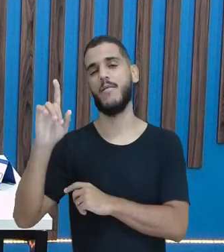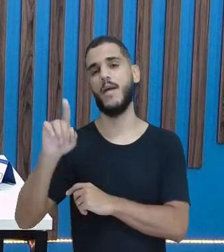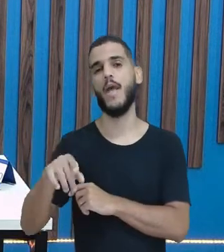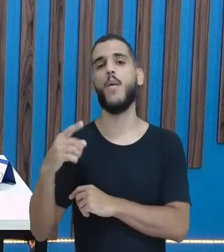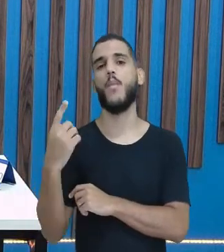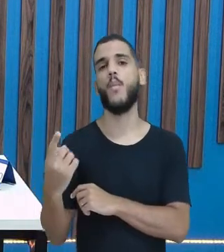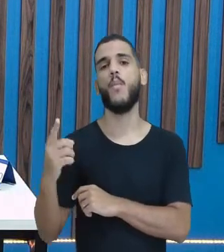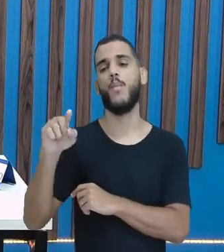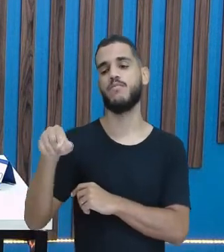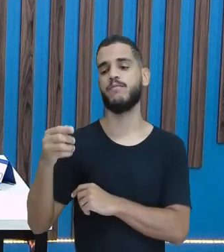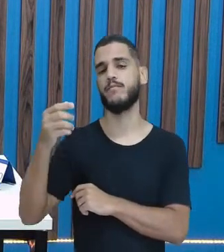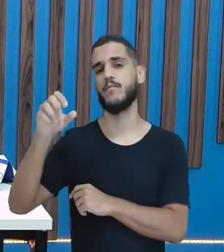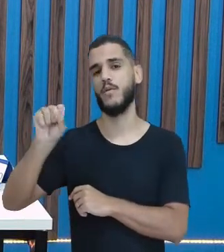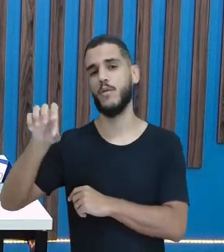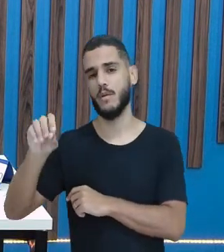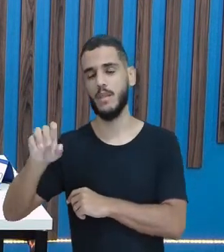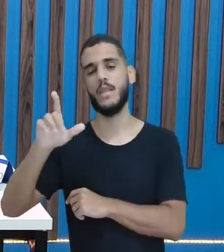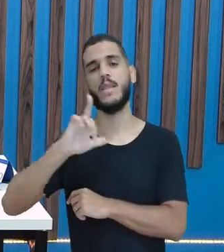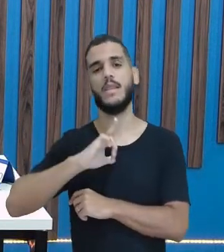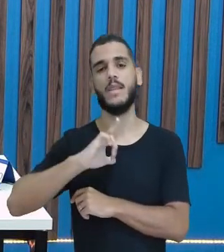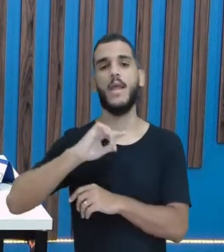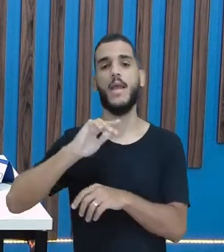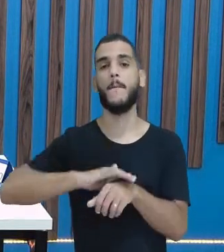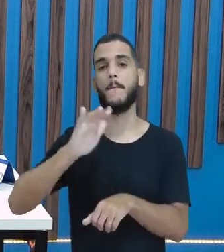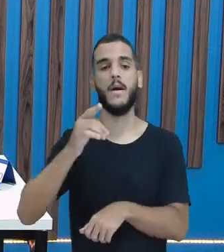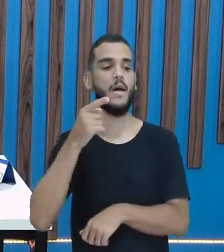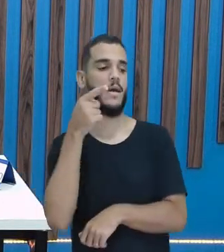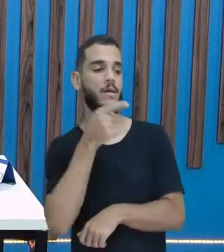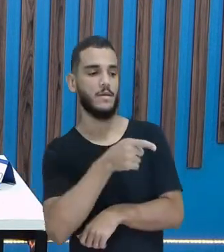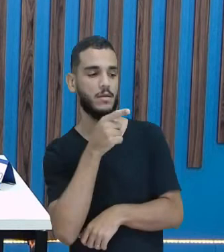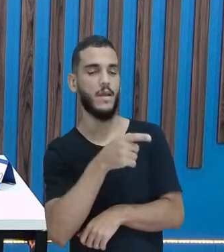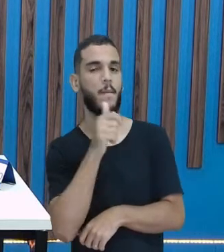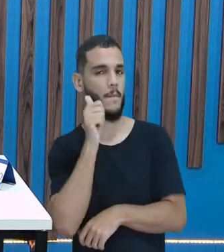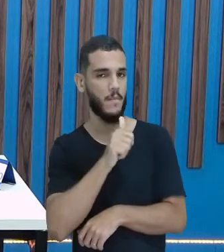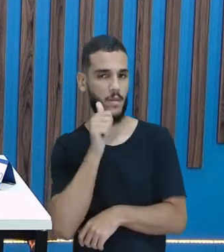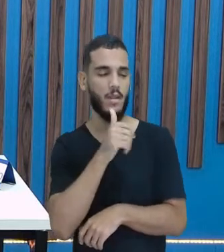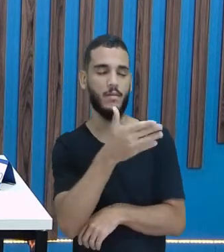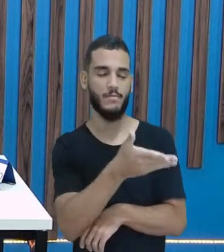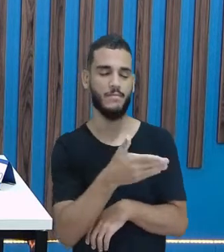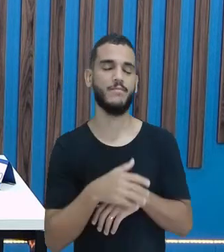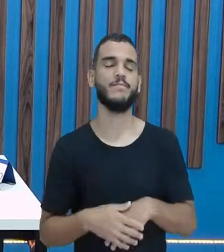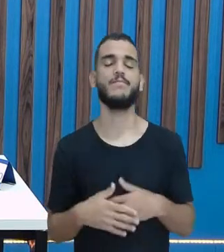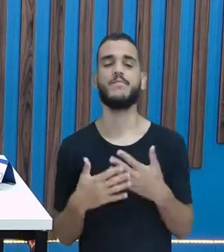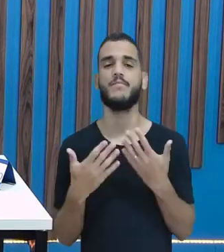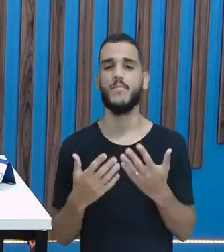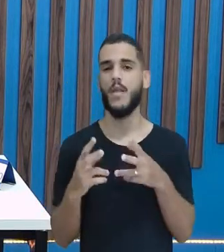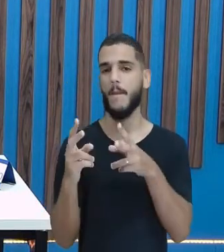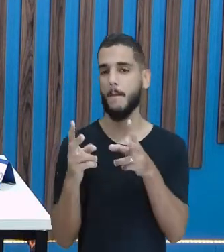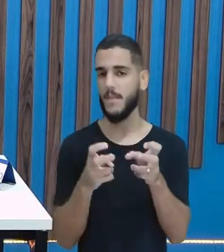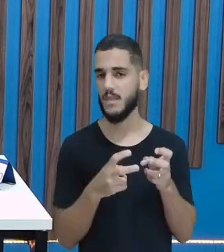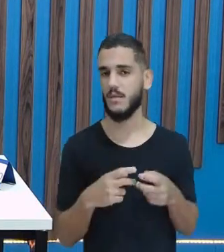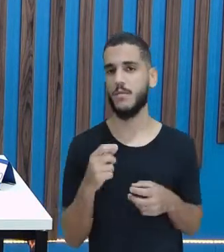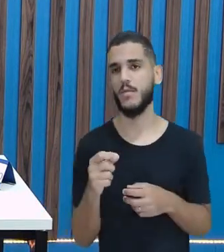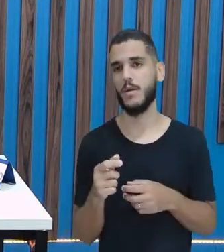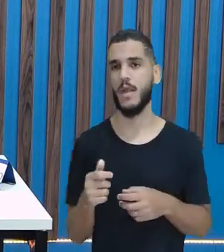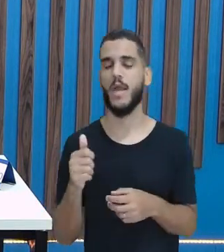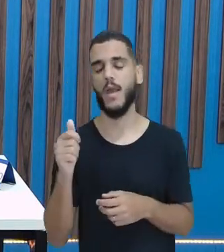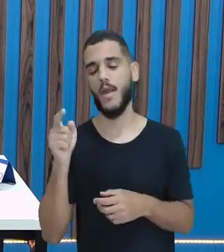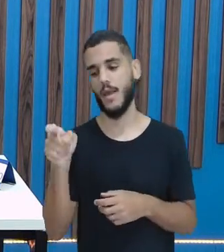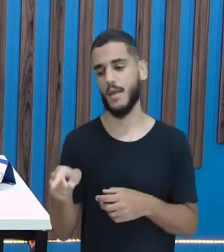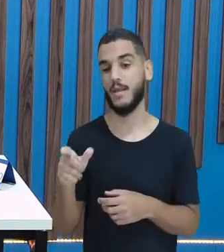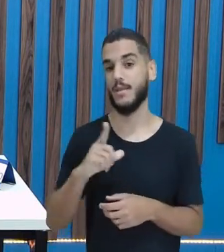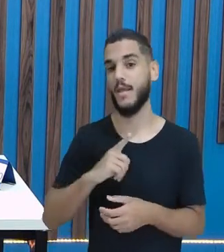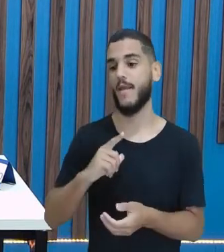R$ 1,80. Então, quem tem maior valor monetário é Isabela. Percebam que Maiara tem